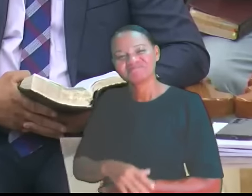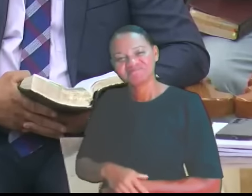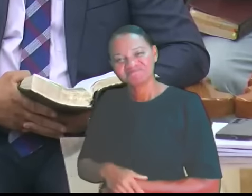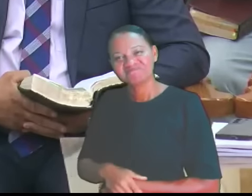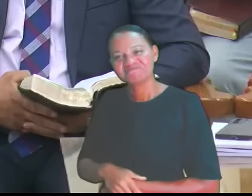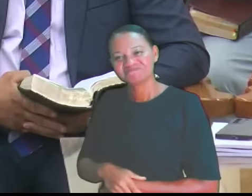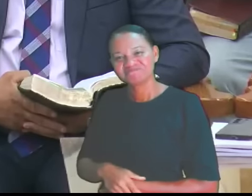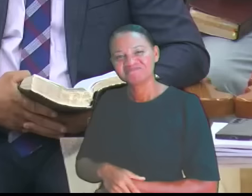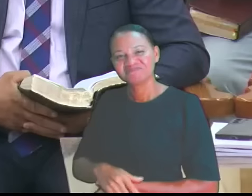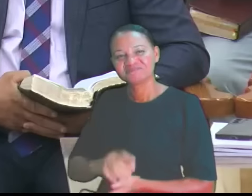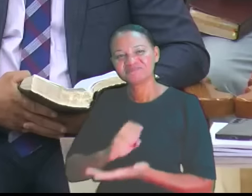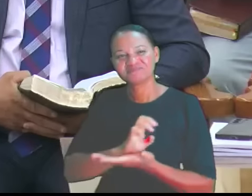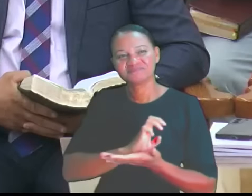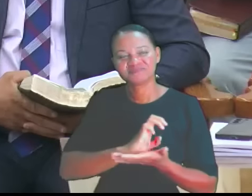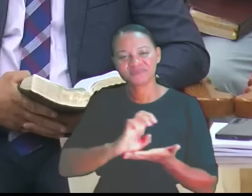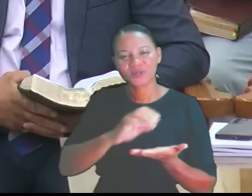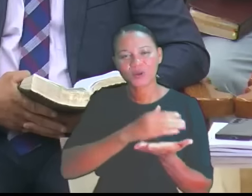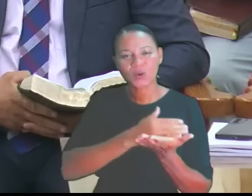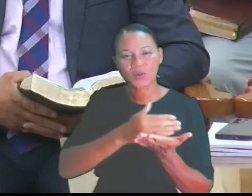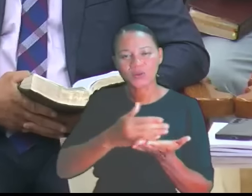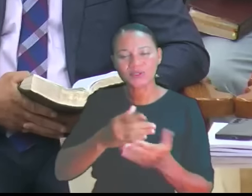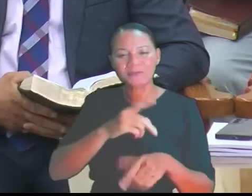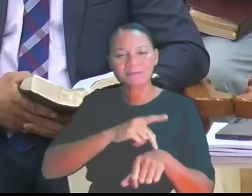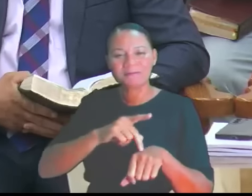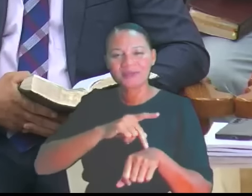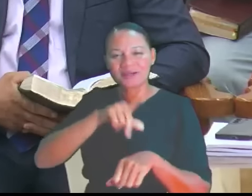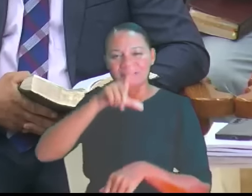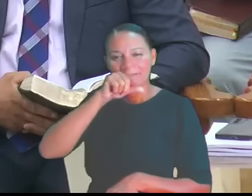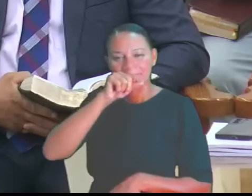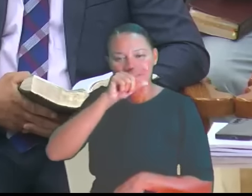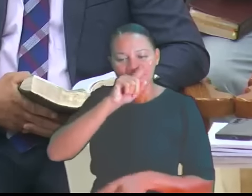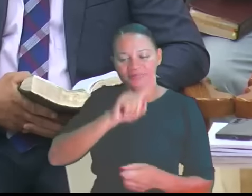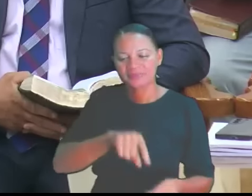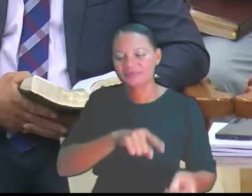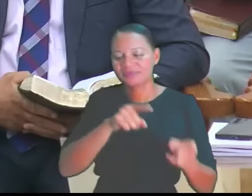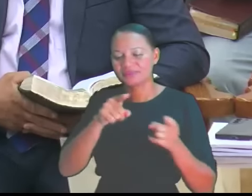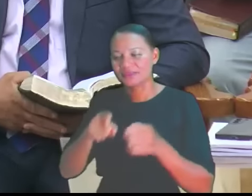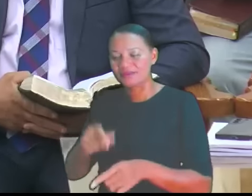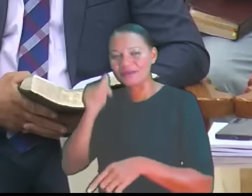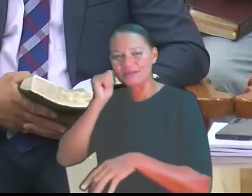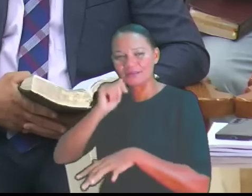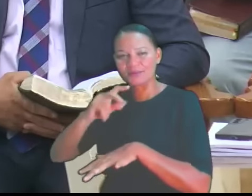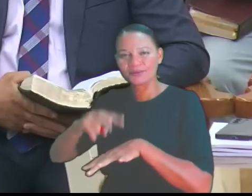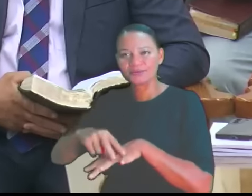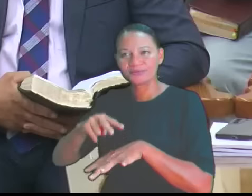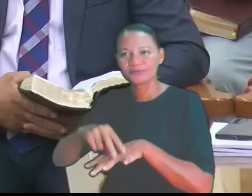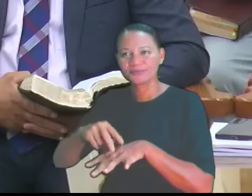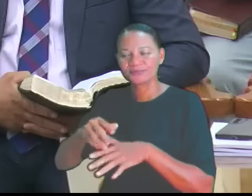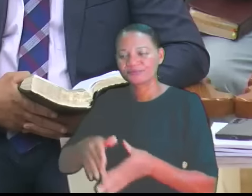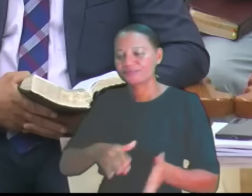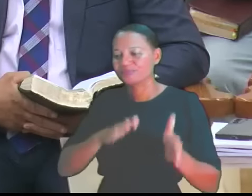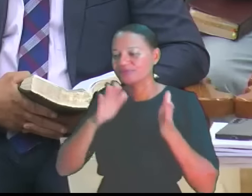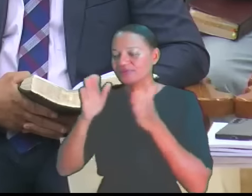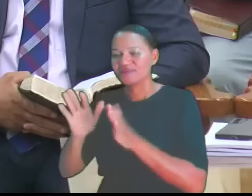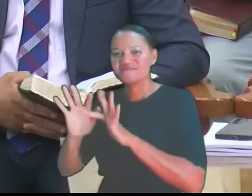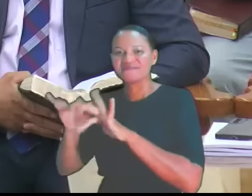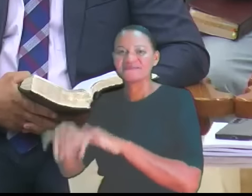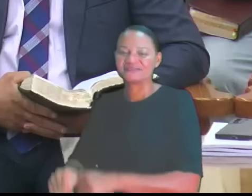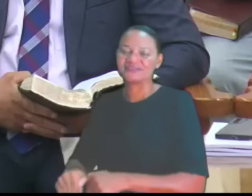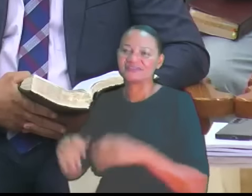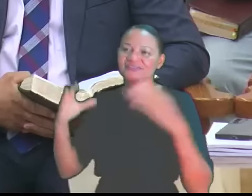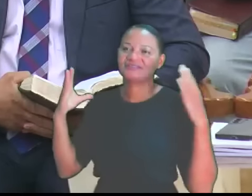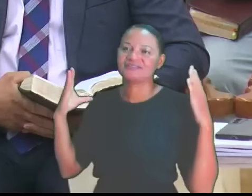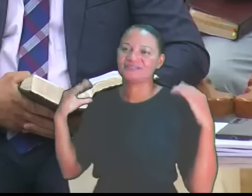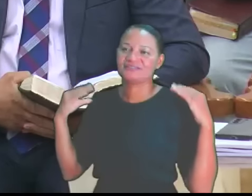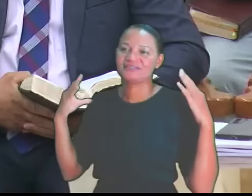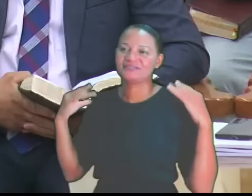assim: Elias começou no corvo, passou pela viúva, e terminou no anjo. A Bíblia diz que ele